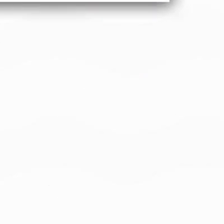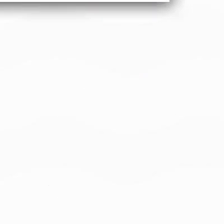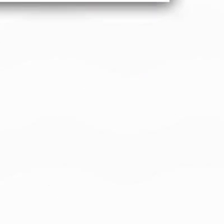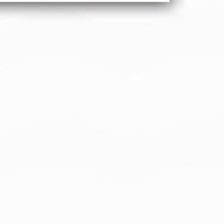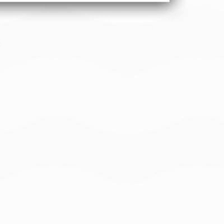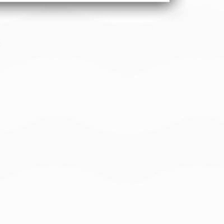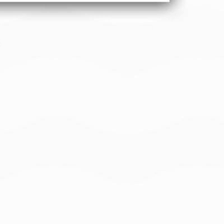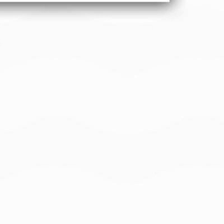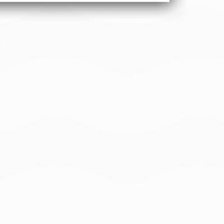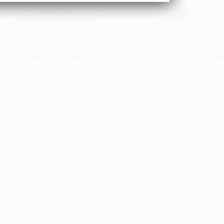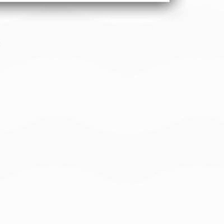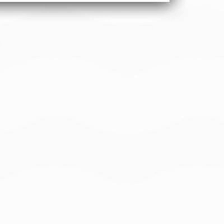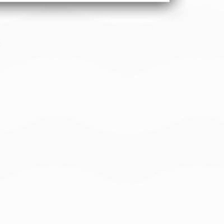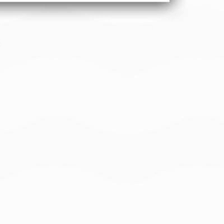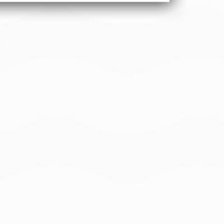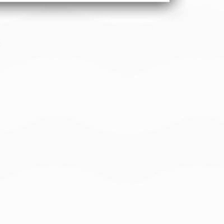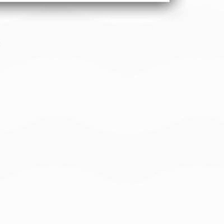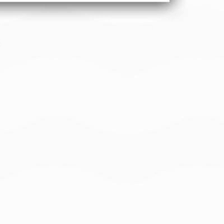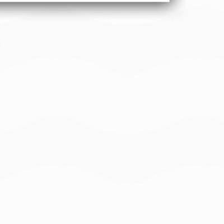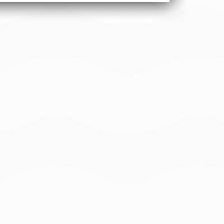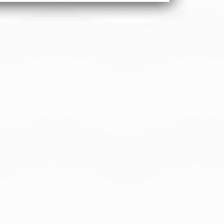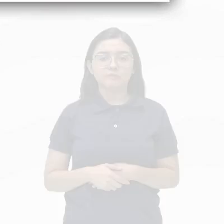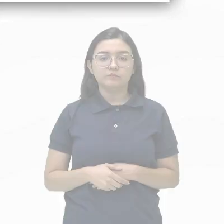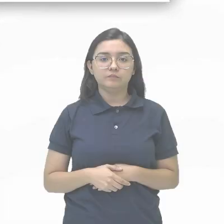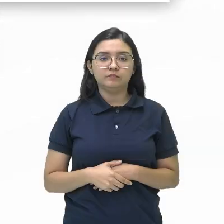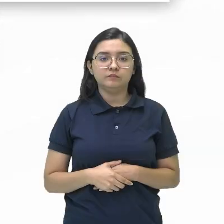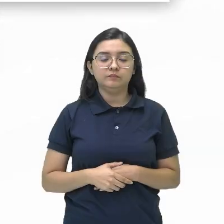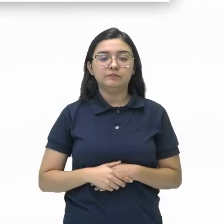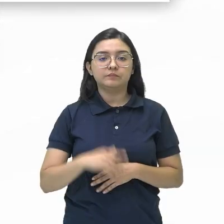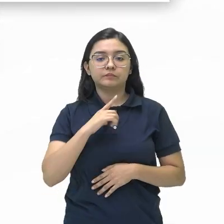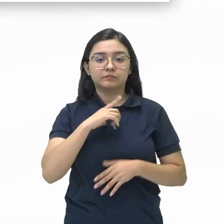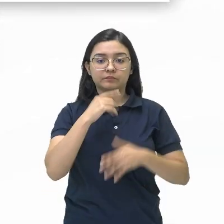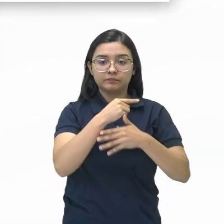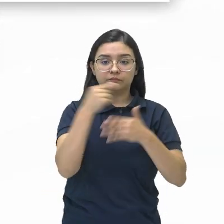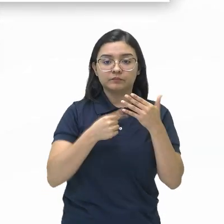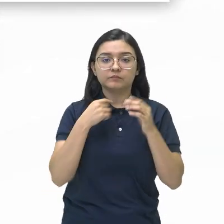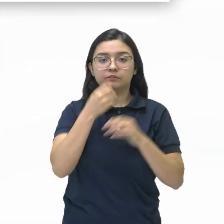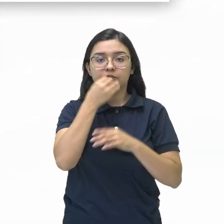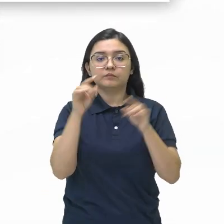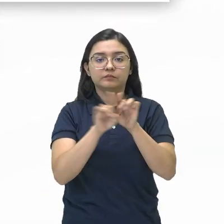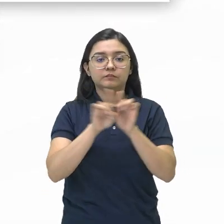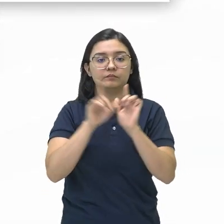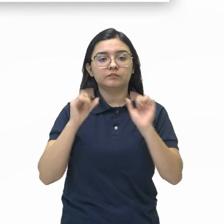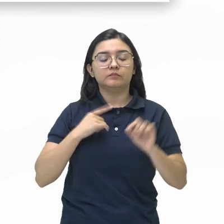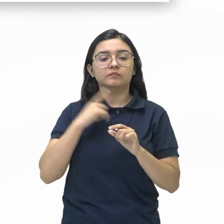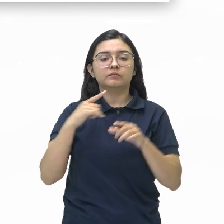tem os desafios também, que é o isolamento e a dificuldade em